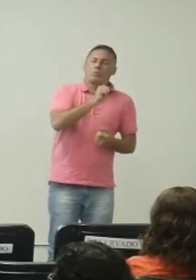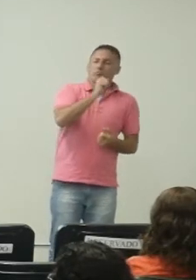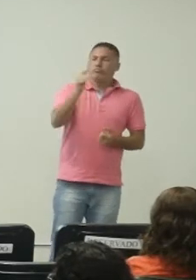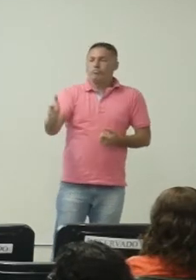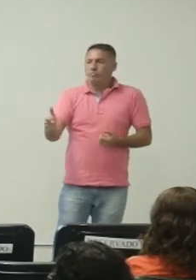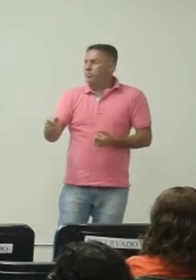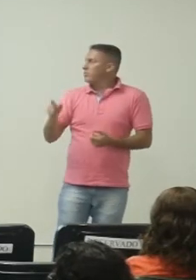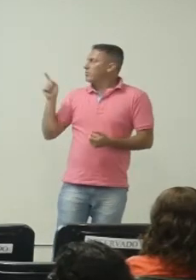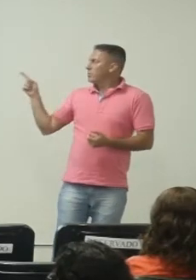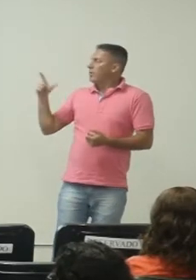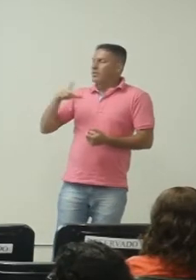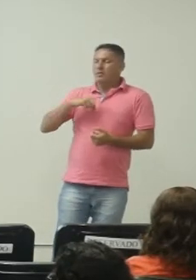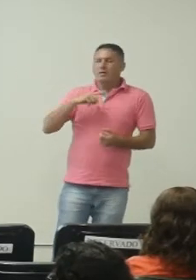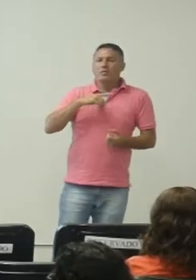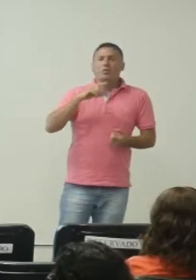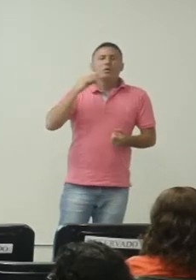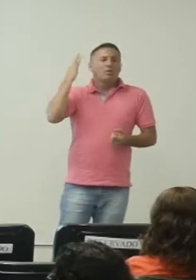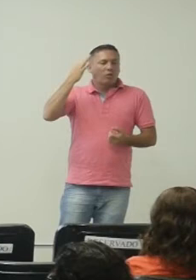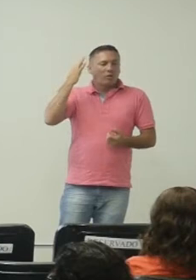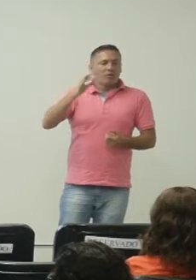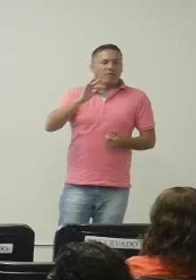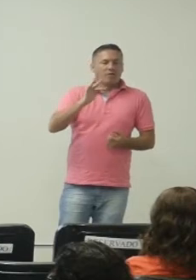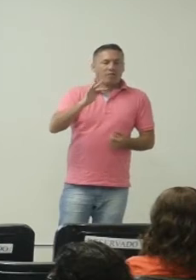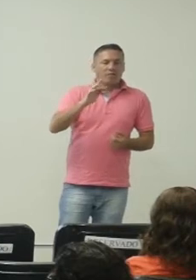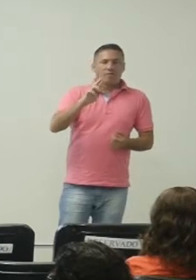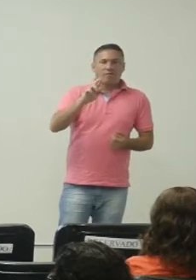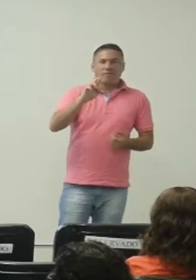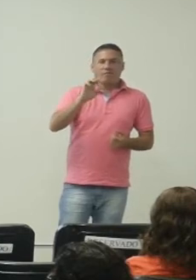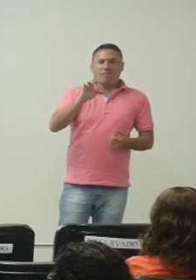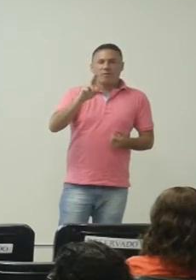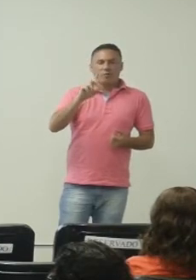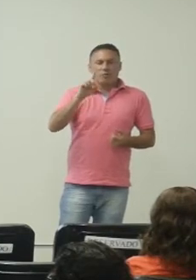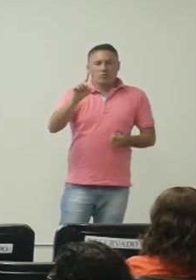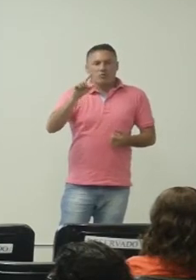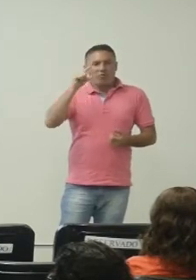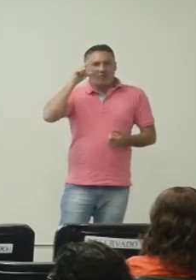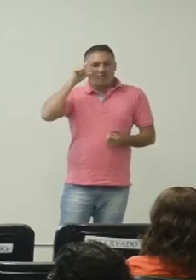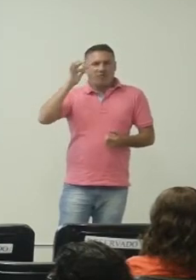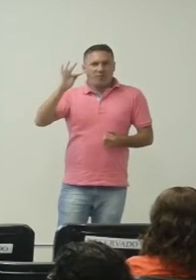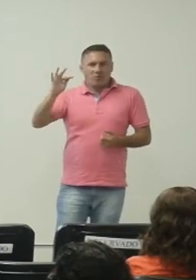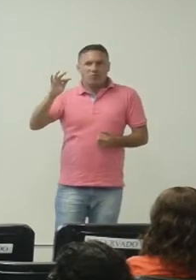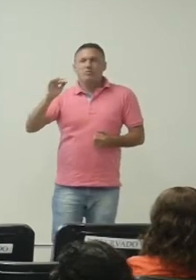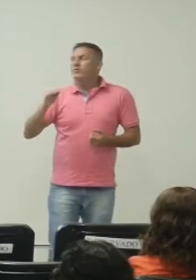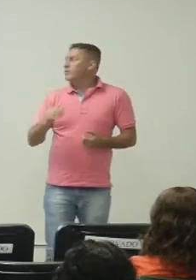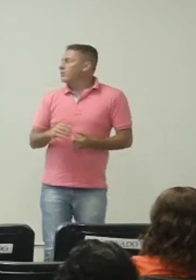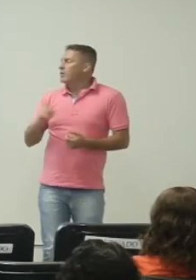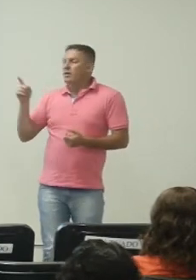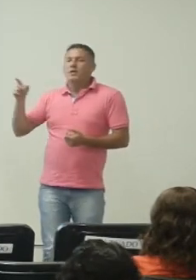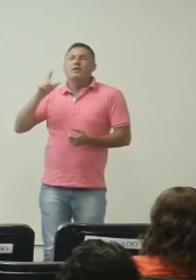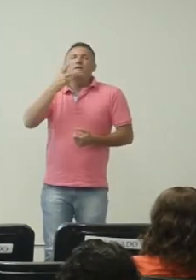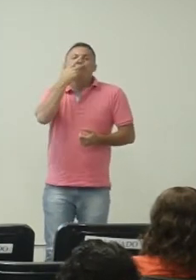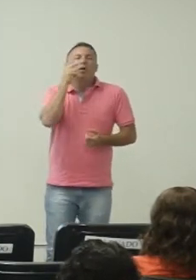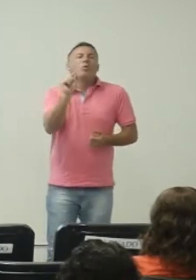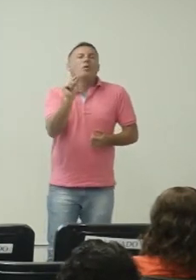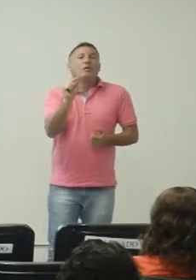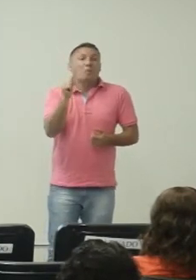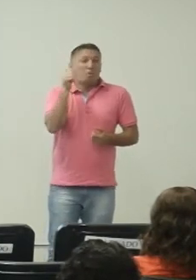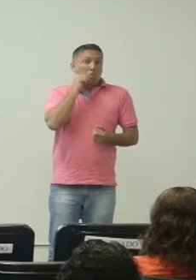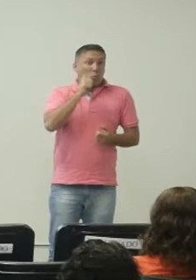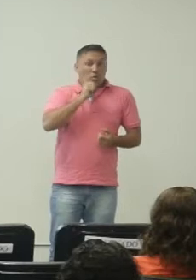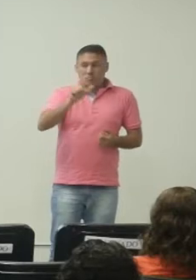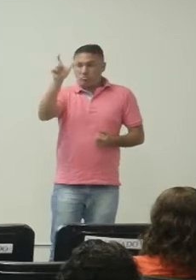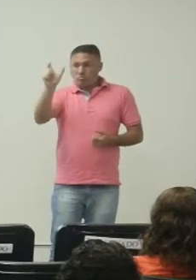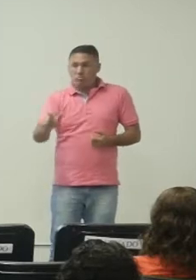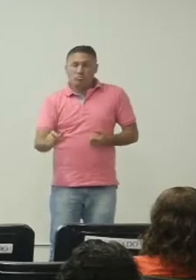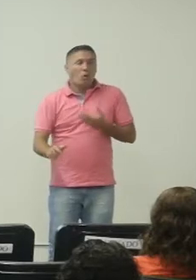com a bela expressão de que a mulher tem inveja do falo. Não é isso? Como se nós fôssemos faltantes.